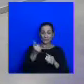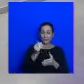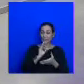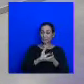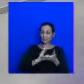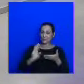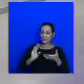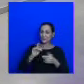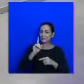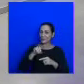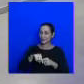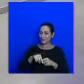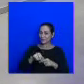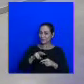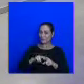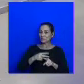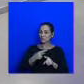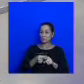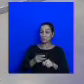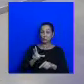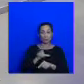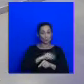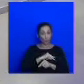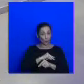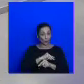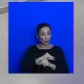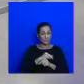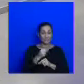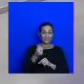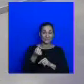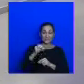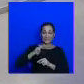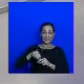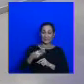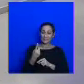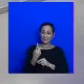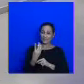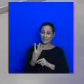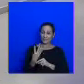Olha aí o primeiro sorteio da Dupla Cena, hein?